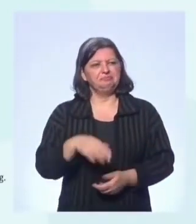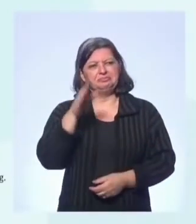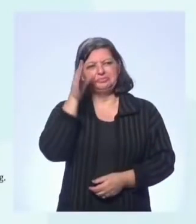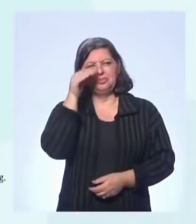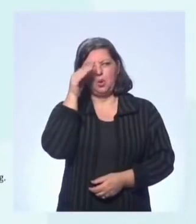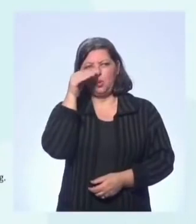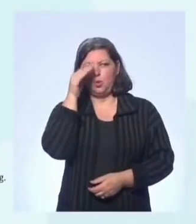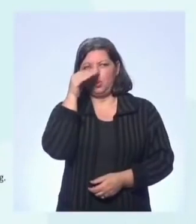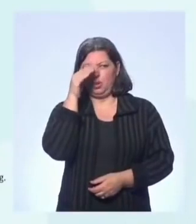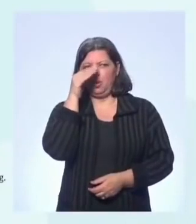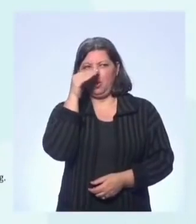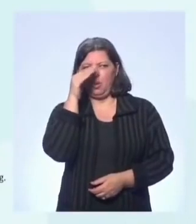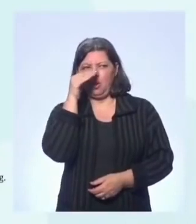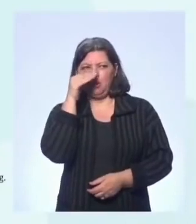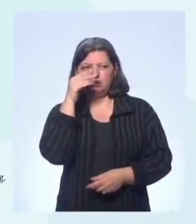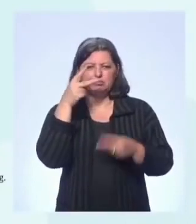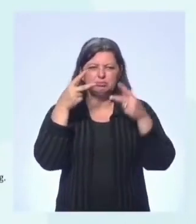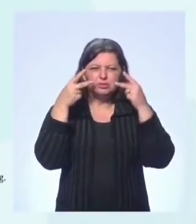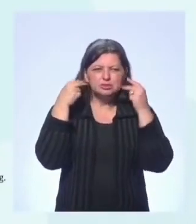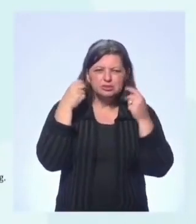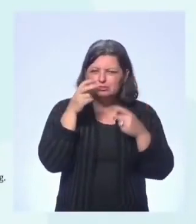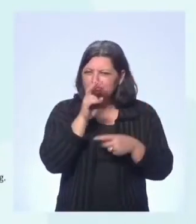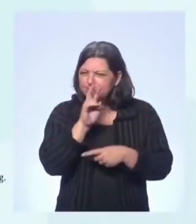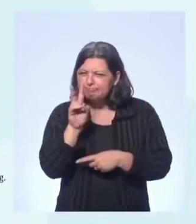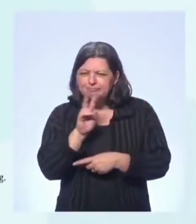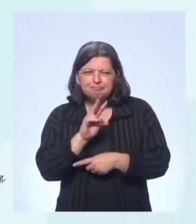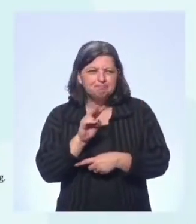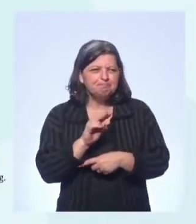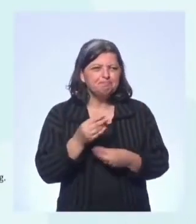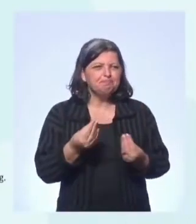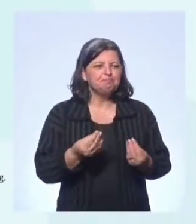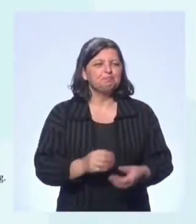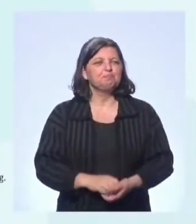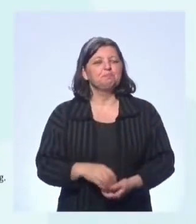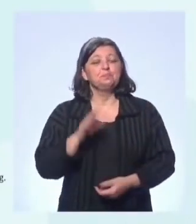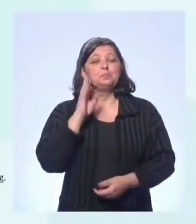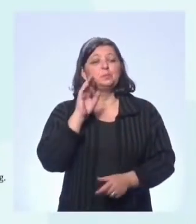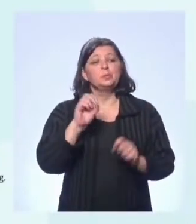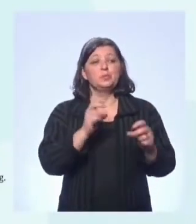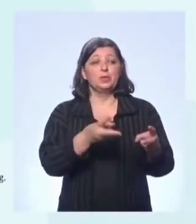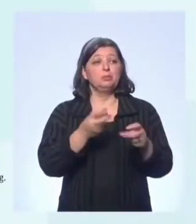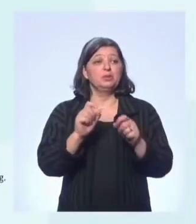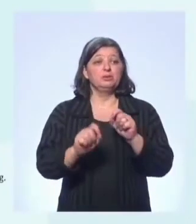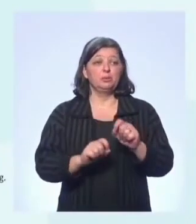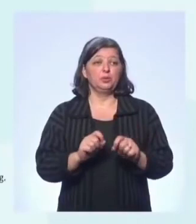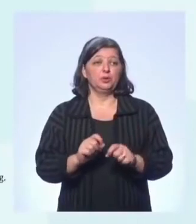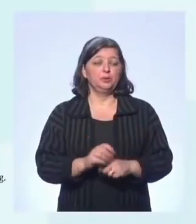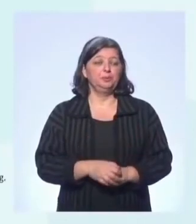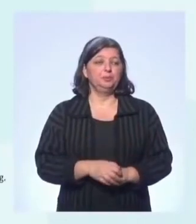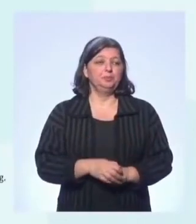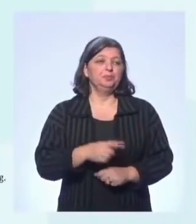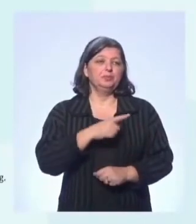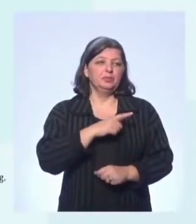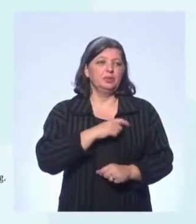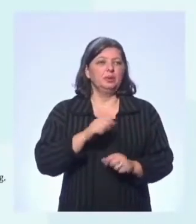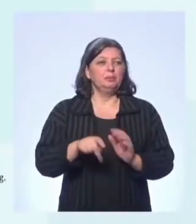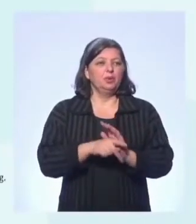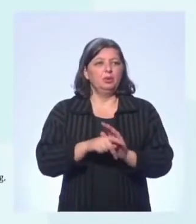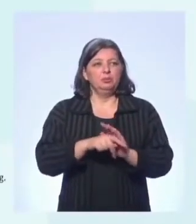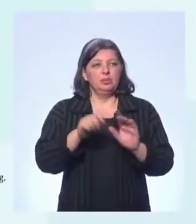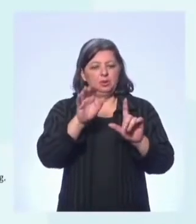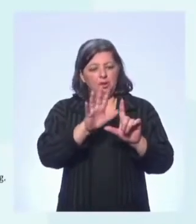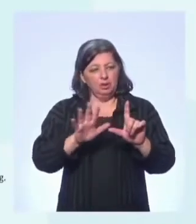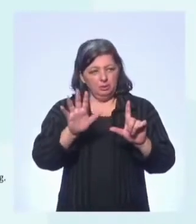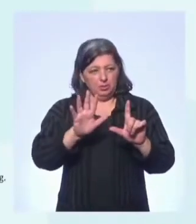para os indígenas. Legal, galerinha? Então, o que nós estamos observando nessas imagens que